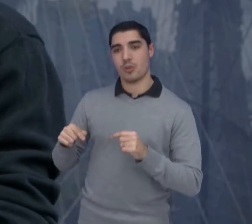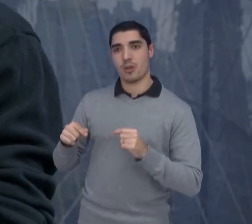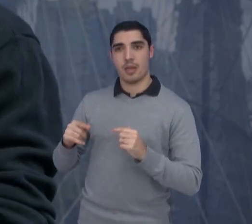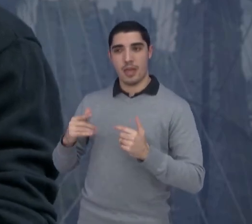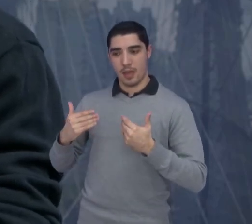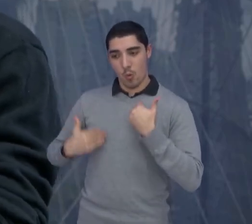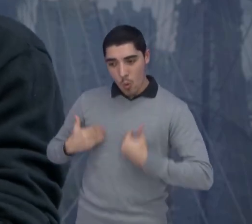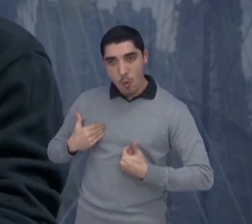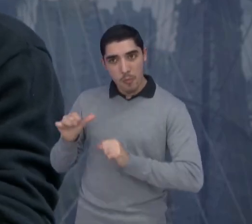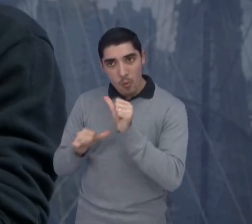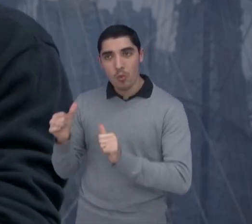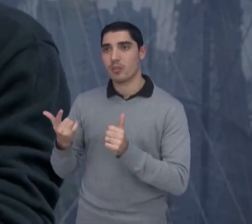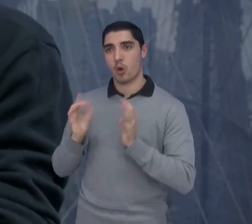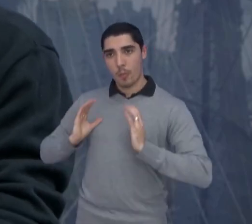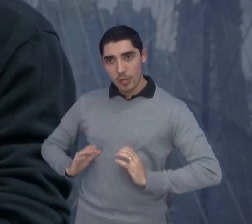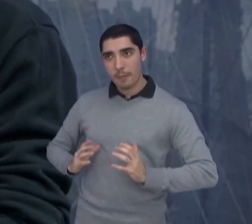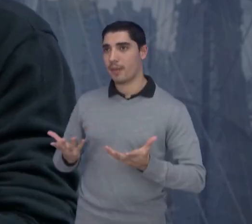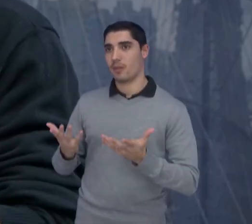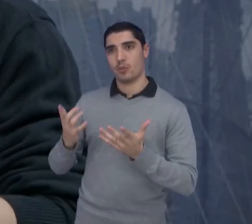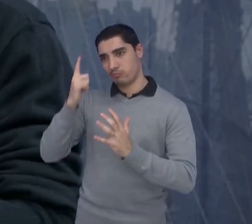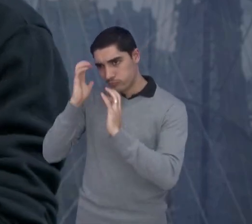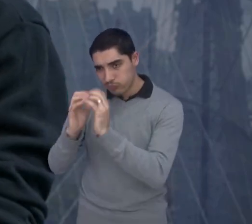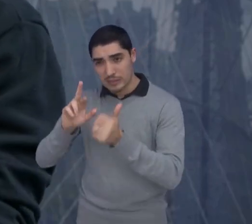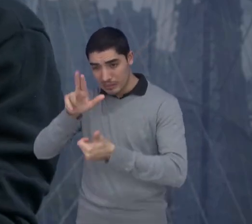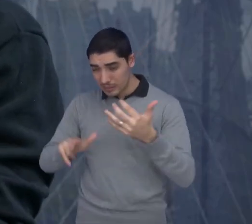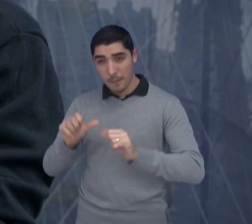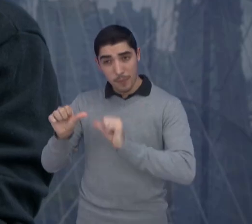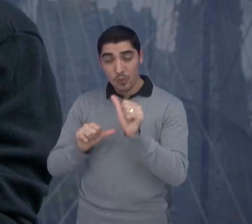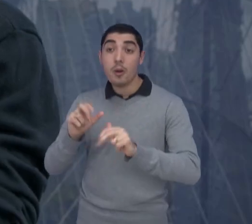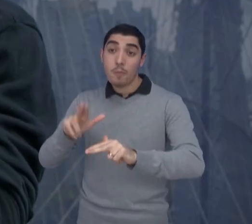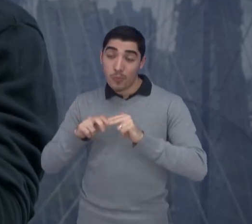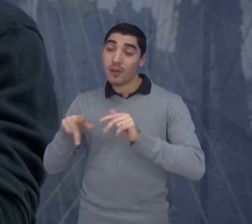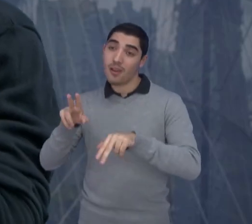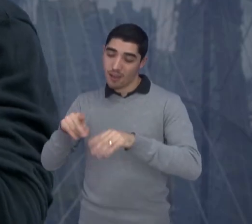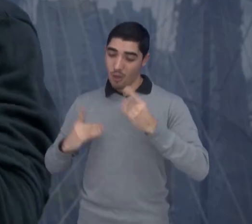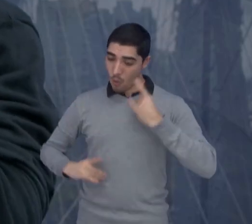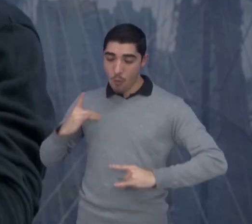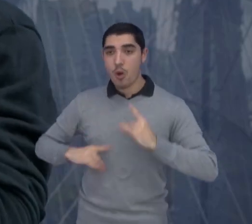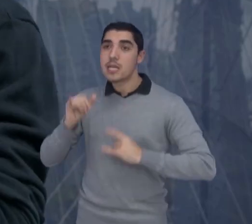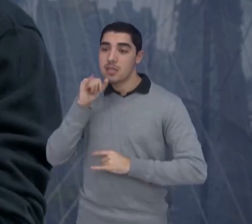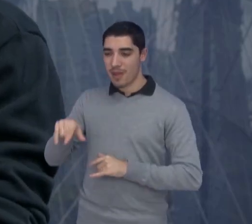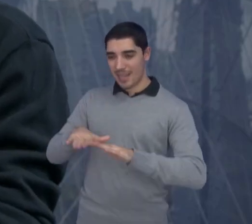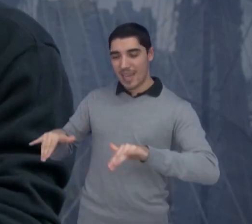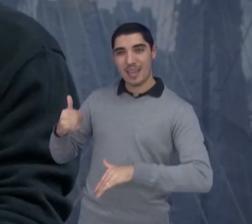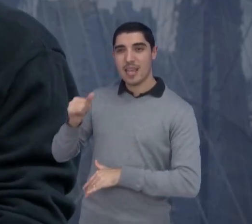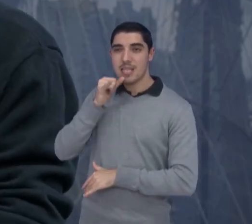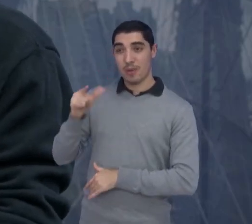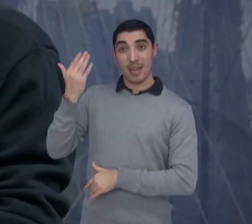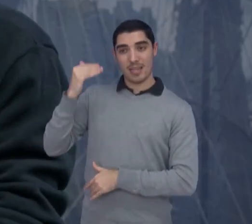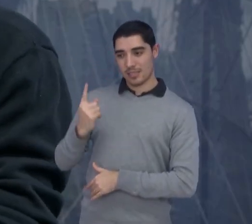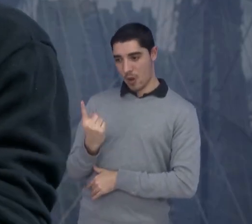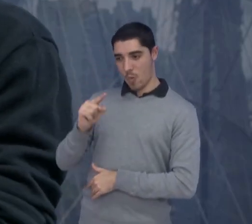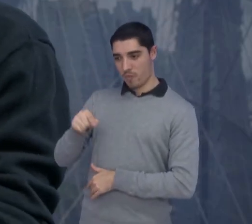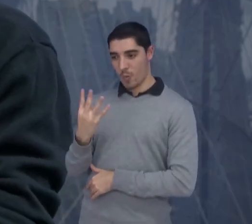físicas é extremamente importante para a gente notar o que está acontecendo. É uma fase realmente de explosão. Uma criança que tem lá 1,40, de repente, em 2,